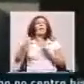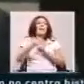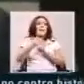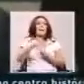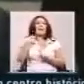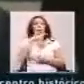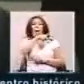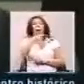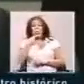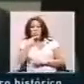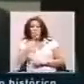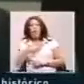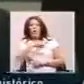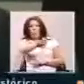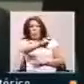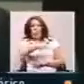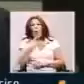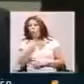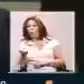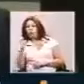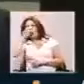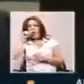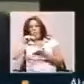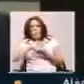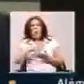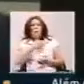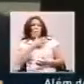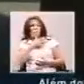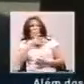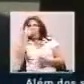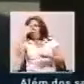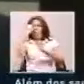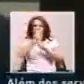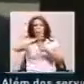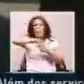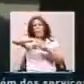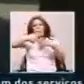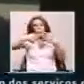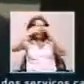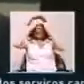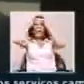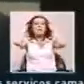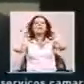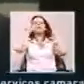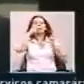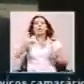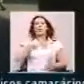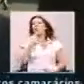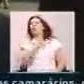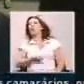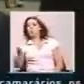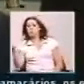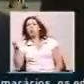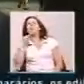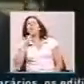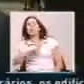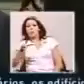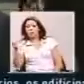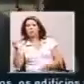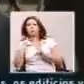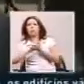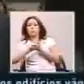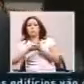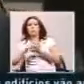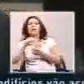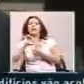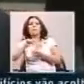nas ameaças, nas injúrias e na sua própria integridade. Mas dependem sempre de queixa do próprio visado para que haja um processo judicial? Sem dúvida. A